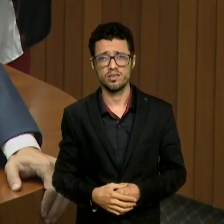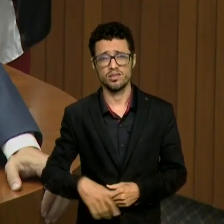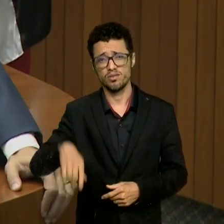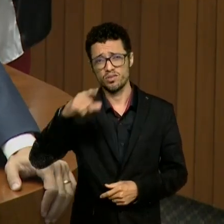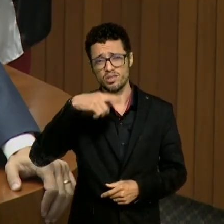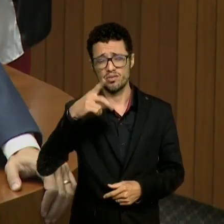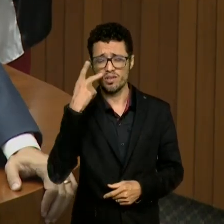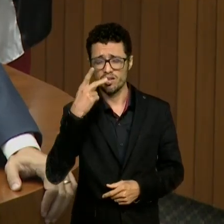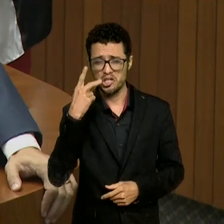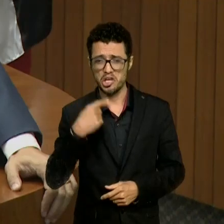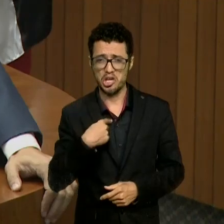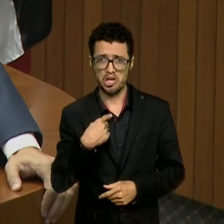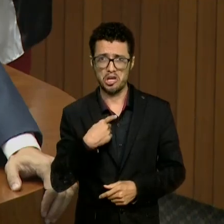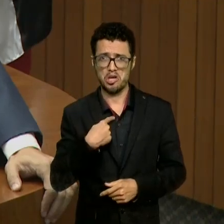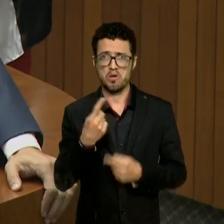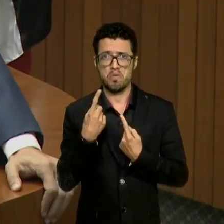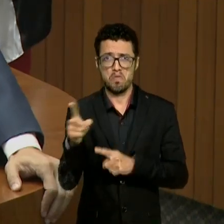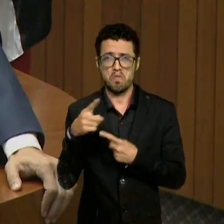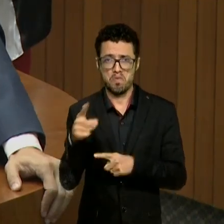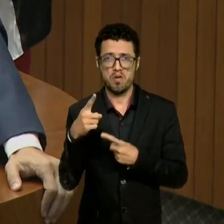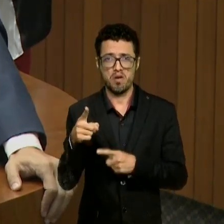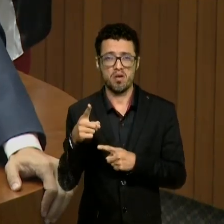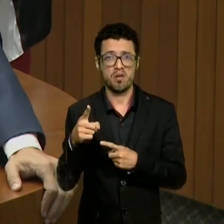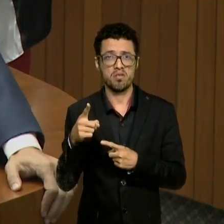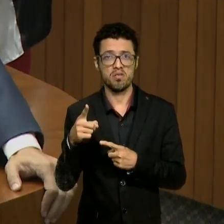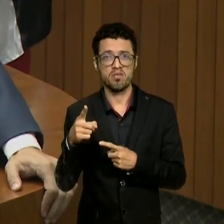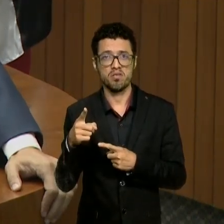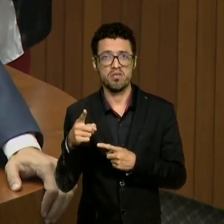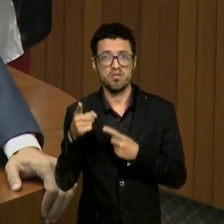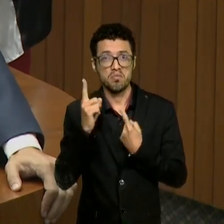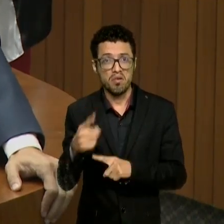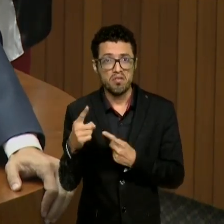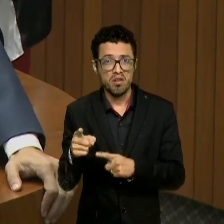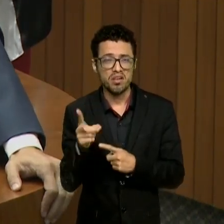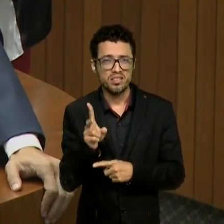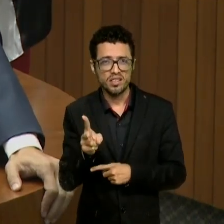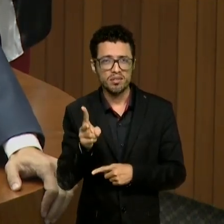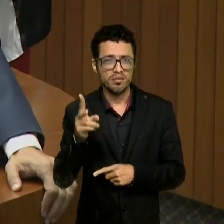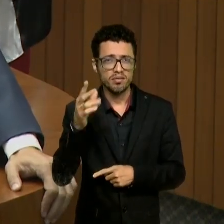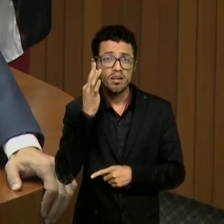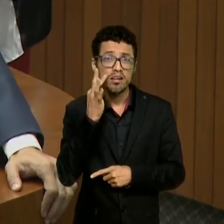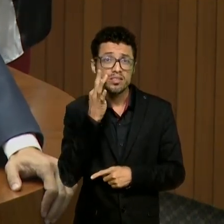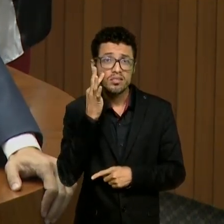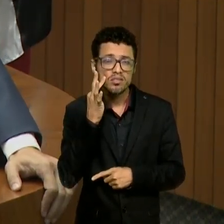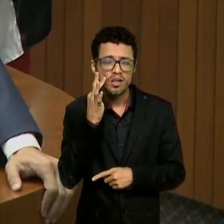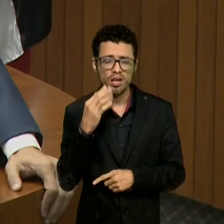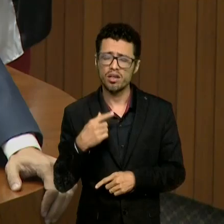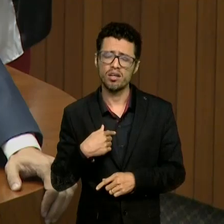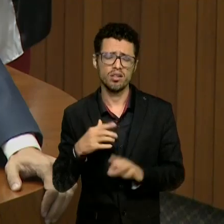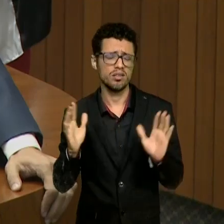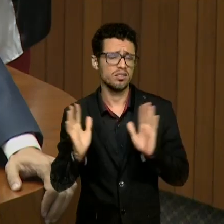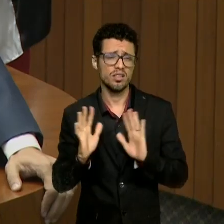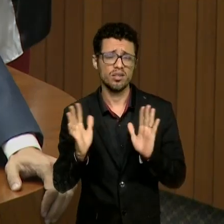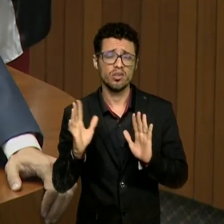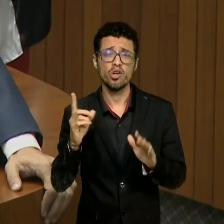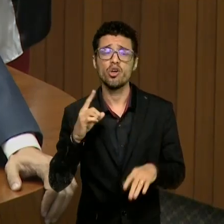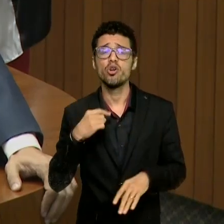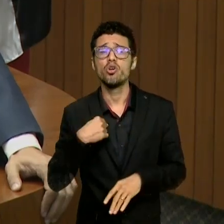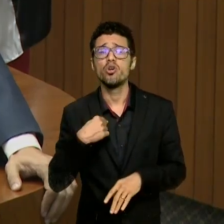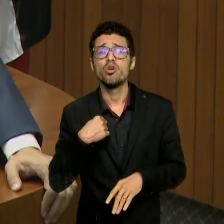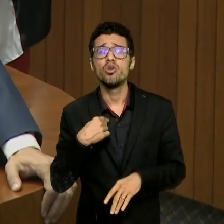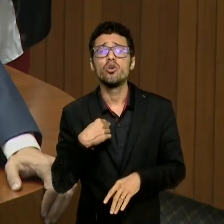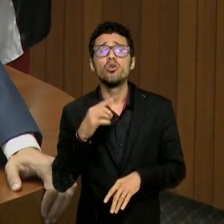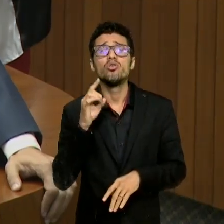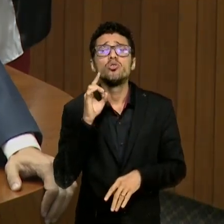Flávio Dino? Eu não tenho obsessão por Flávio Dino. Eu sou só uma voz dissonante do que